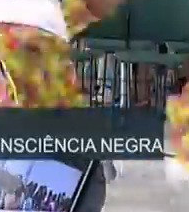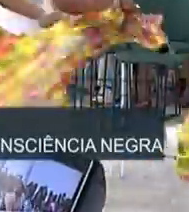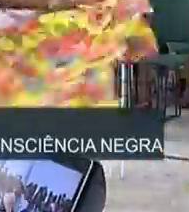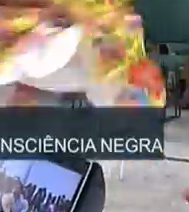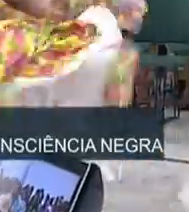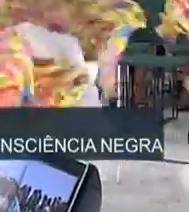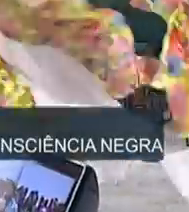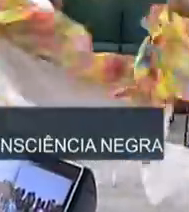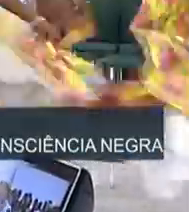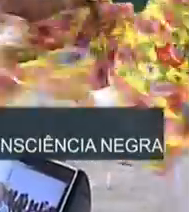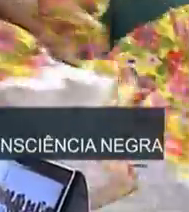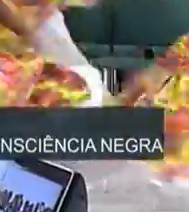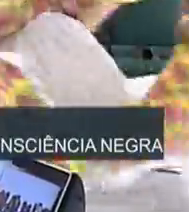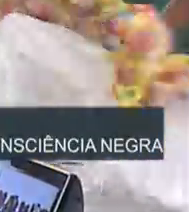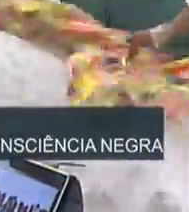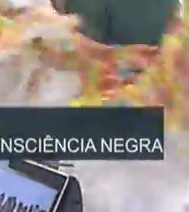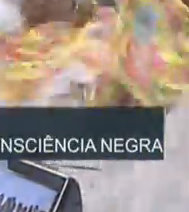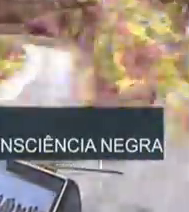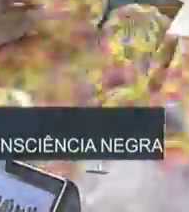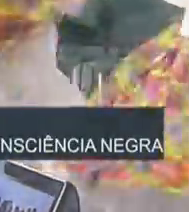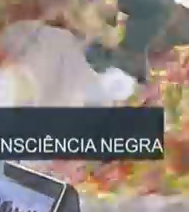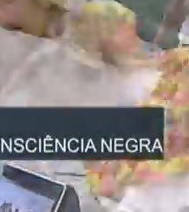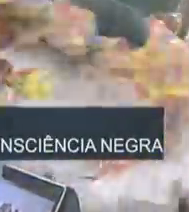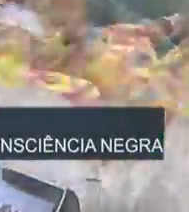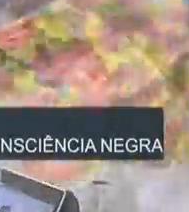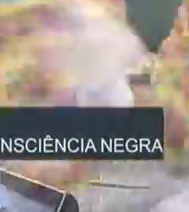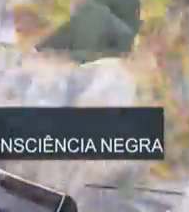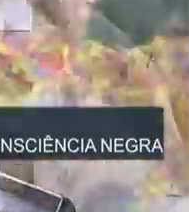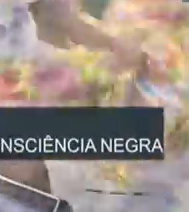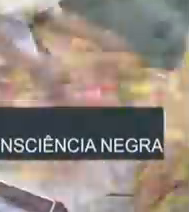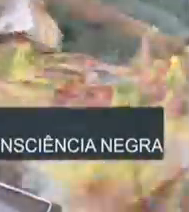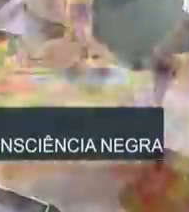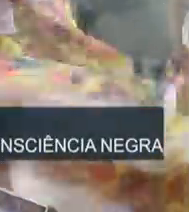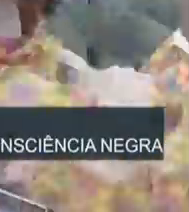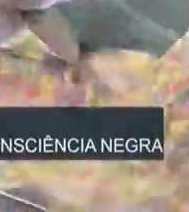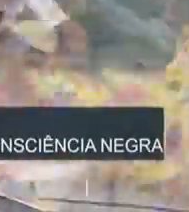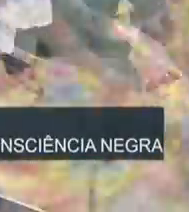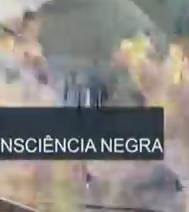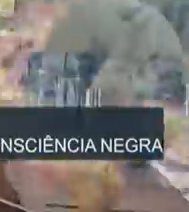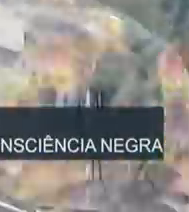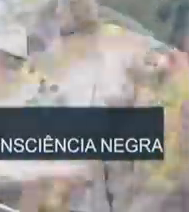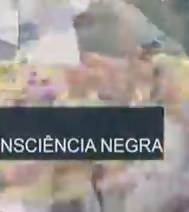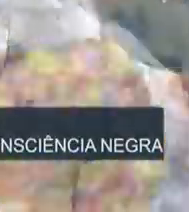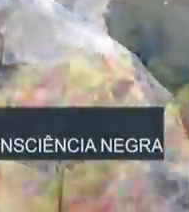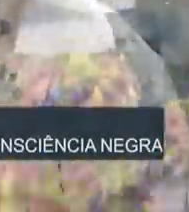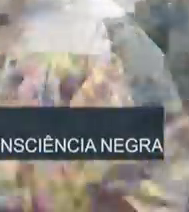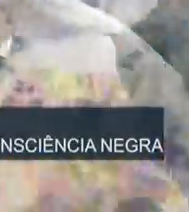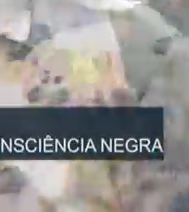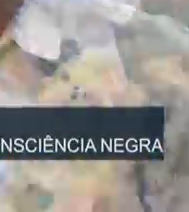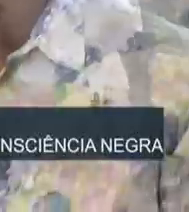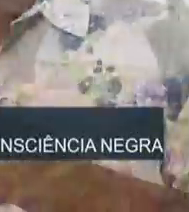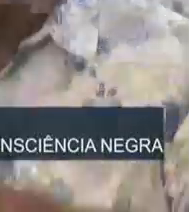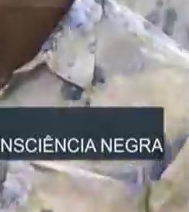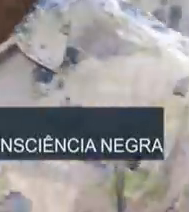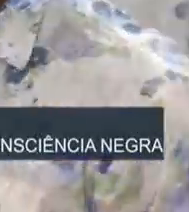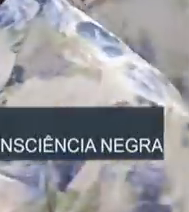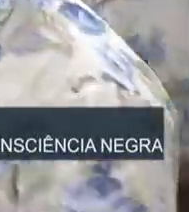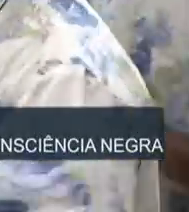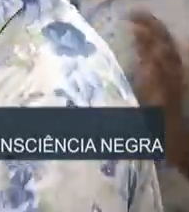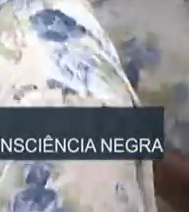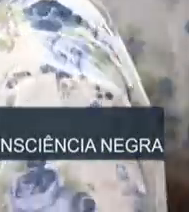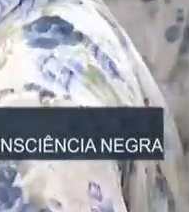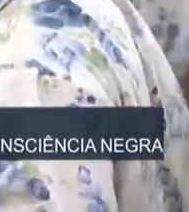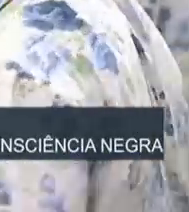nadeira tornou virar nadeira carro virou nadeira tornou virar ladeira já virou Ladeira vou